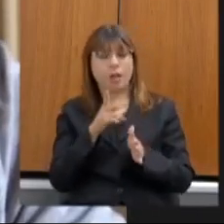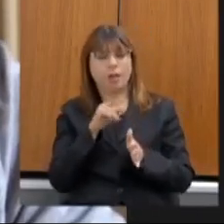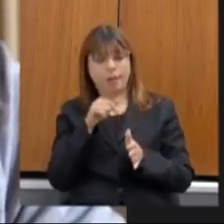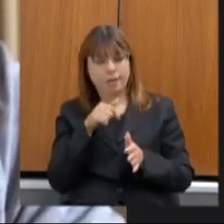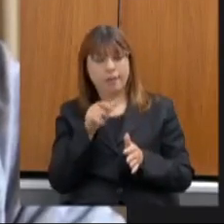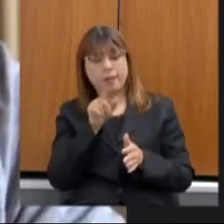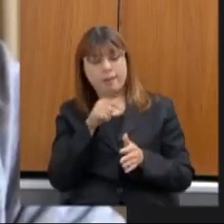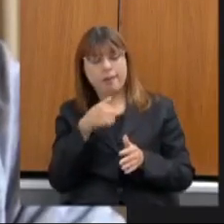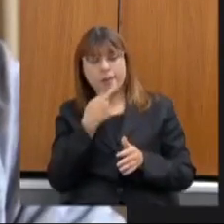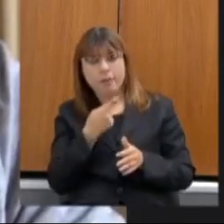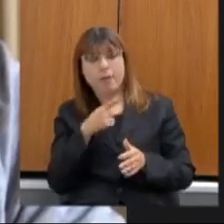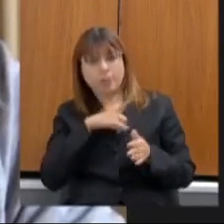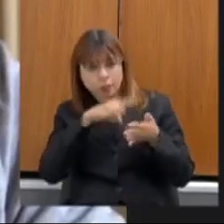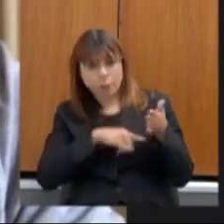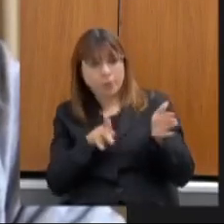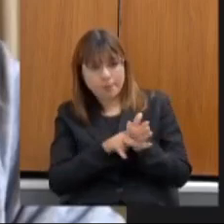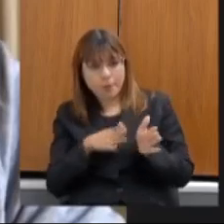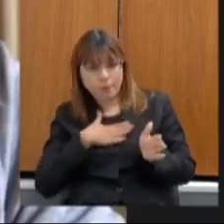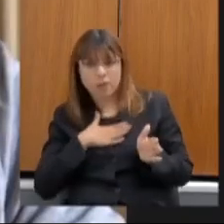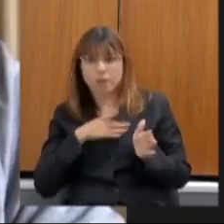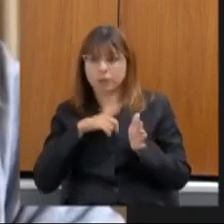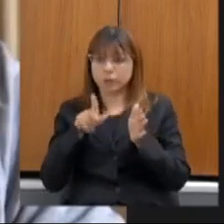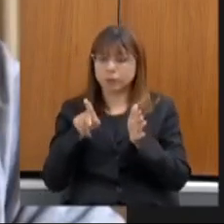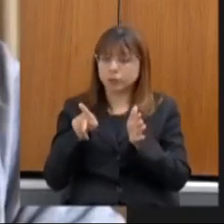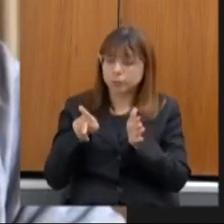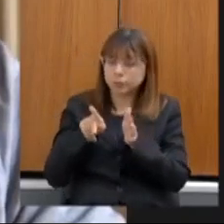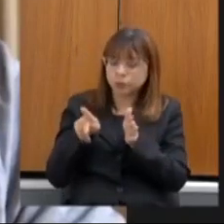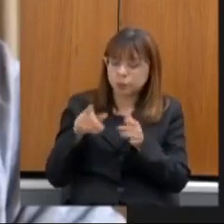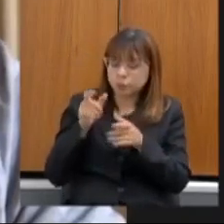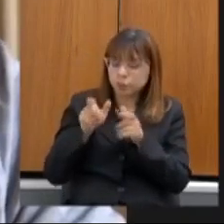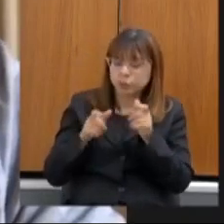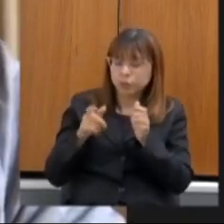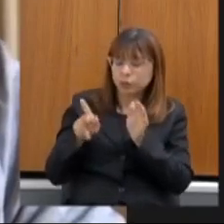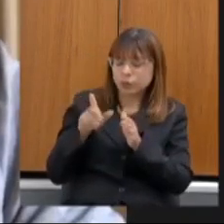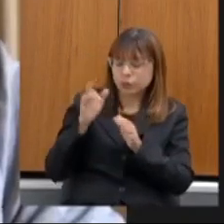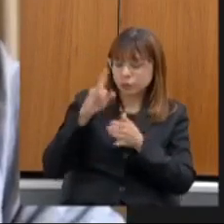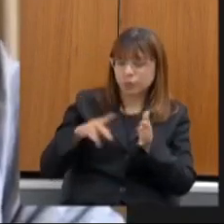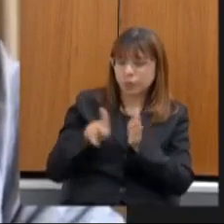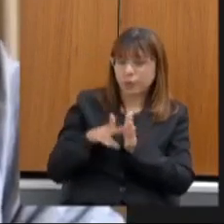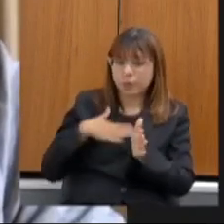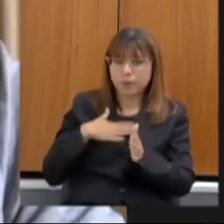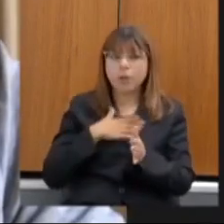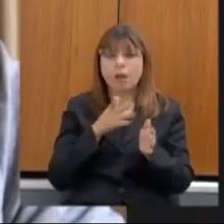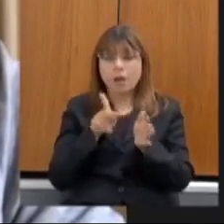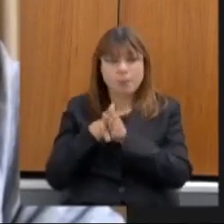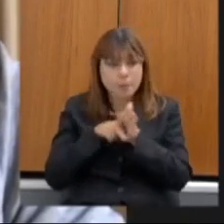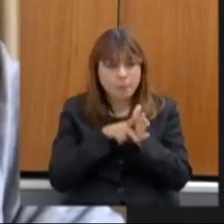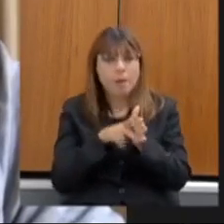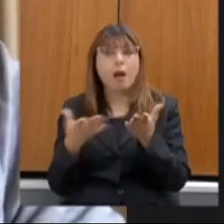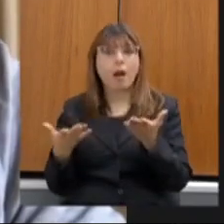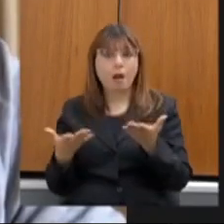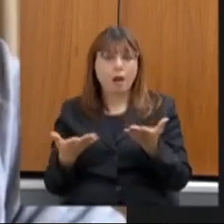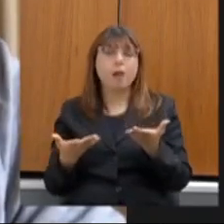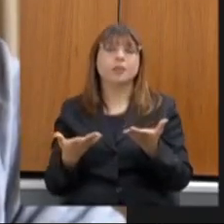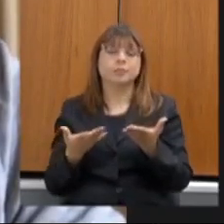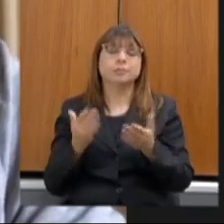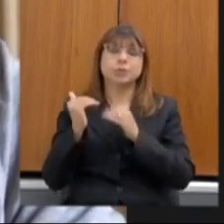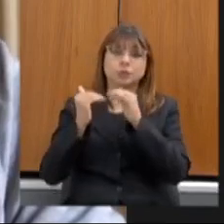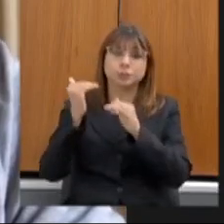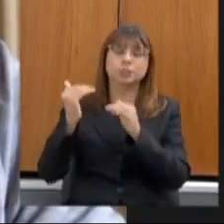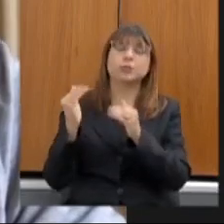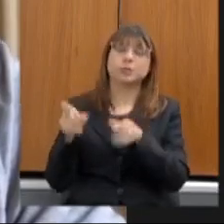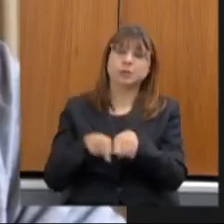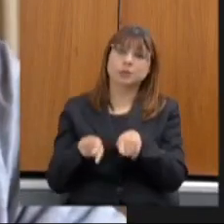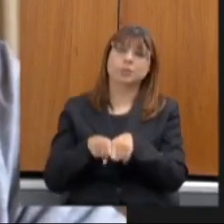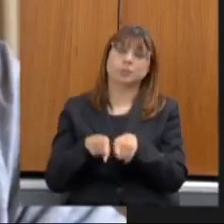mais digna as regiões se desenvolvem mais até um ponto que eu gosto muito fácil a pessoa verbalização urbana é que